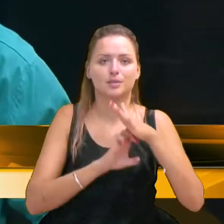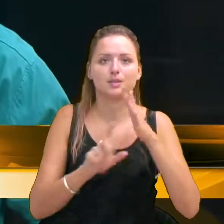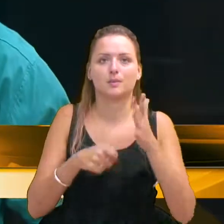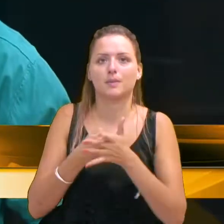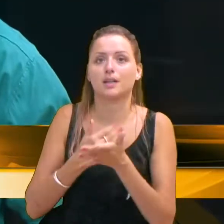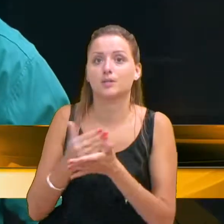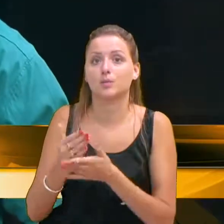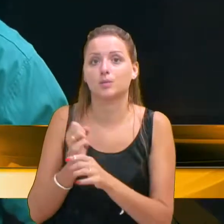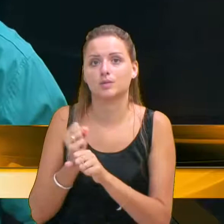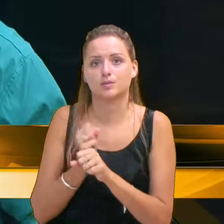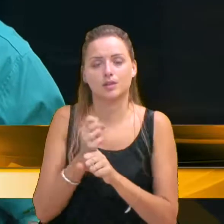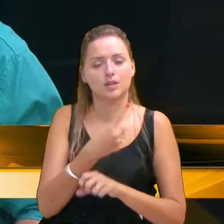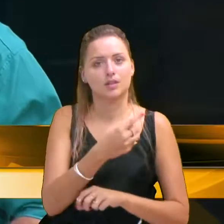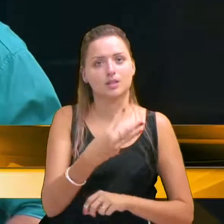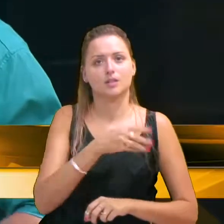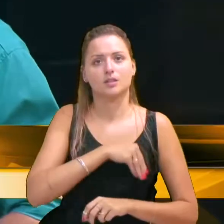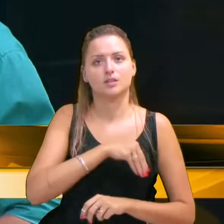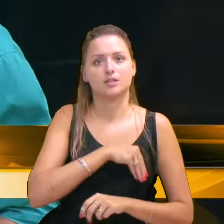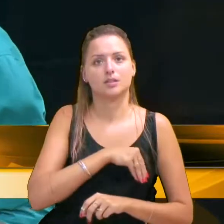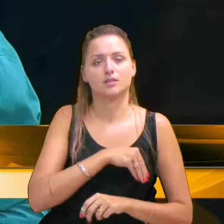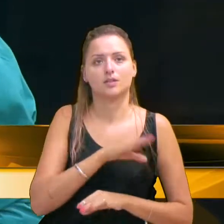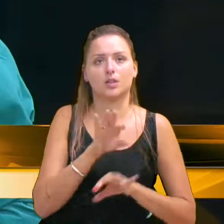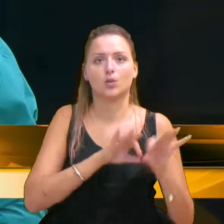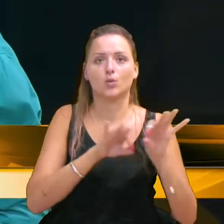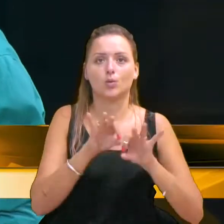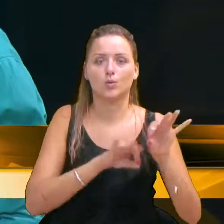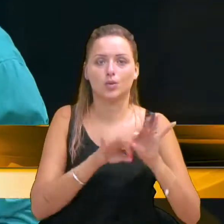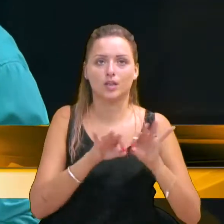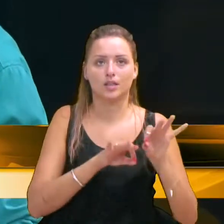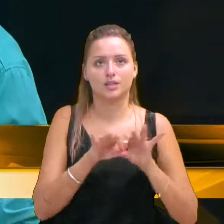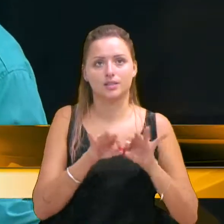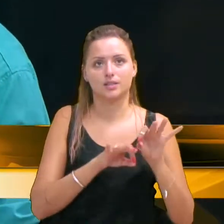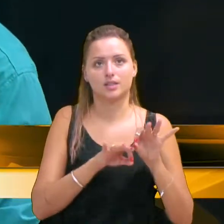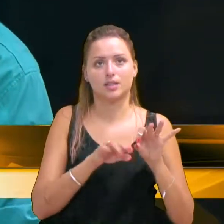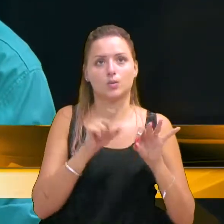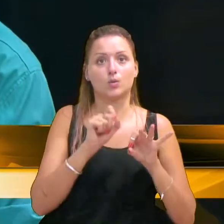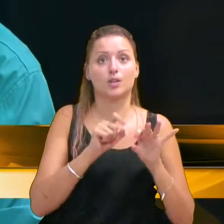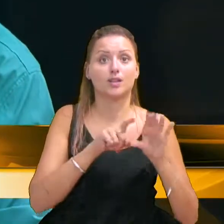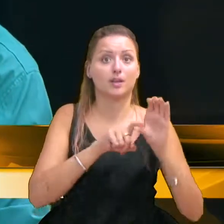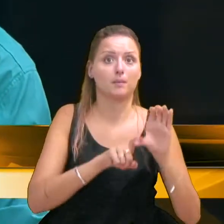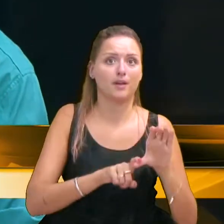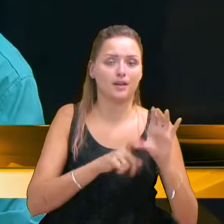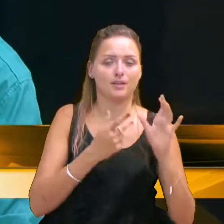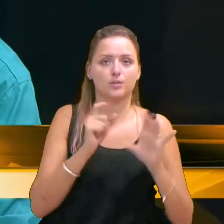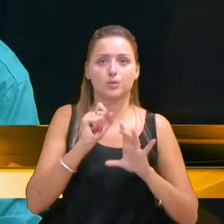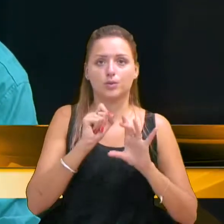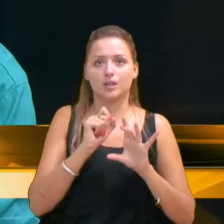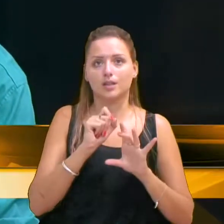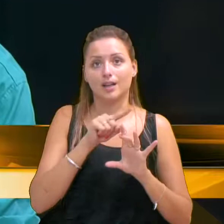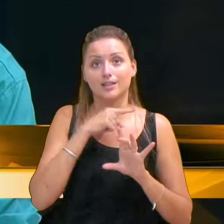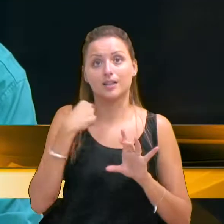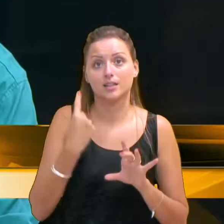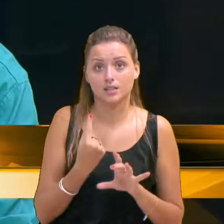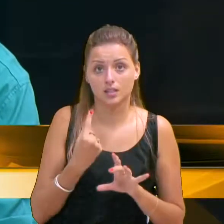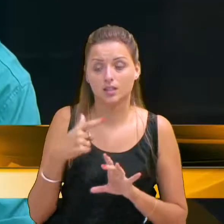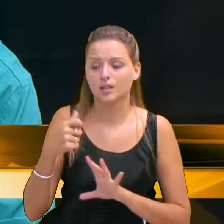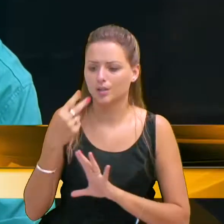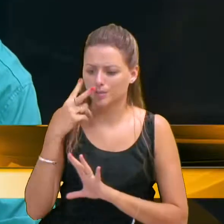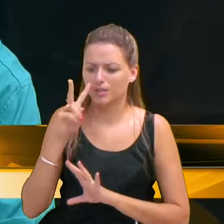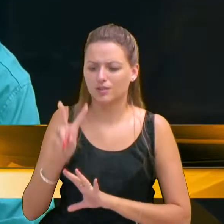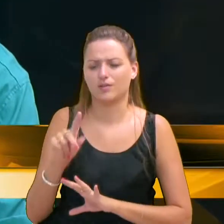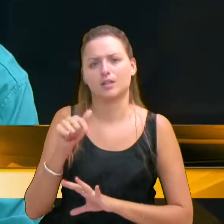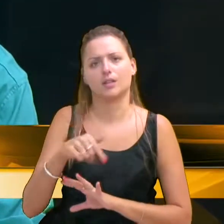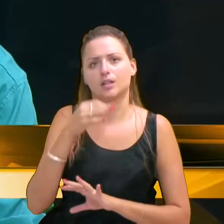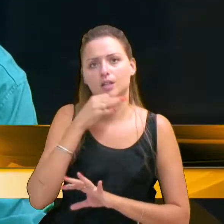a maioria do trabalhador, ele vai reorganizar suas contas que estão todas pendentes durante o ano. Então, temos que rever a